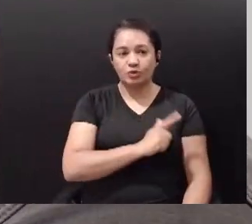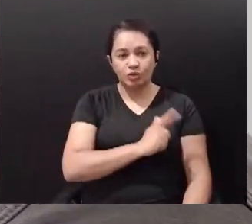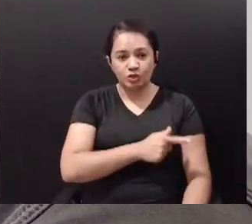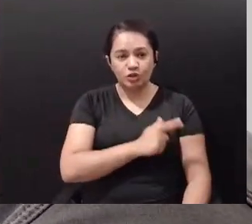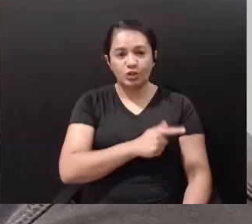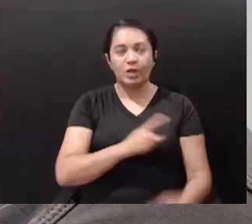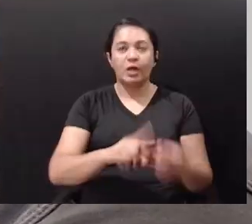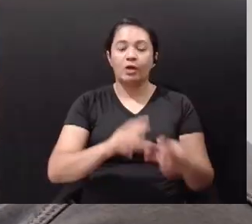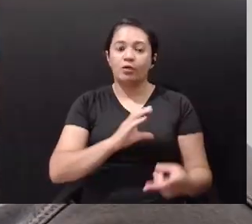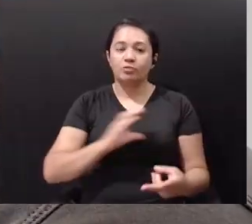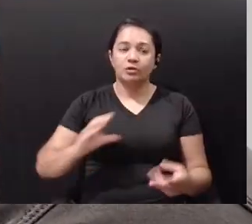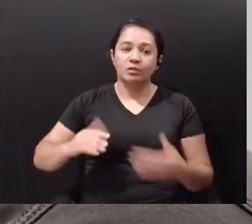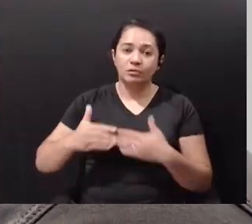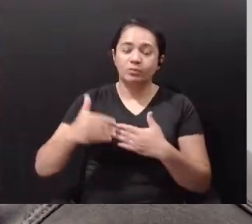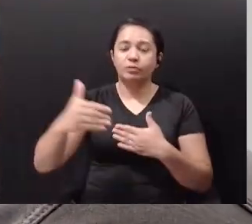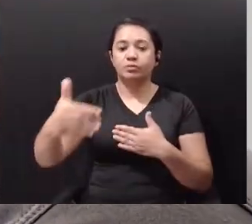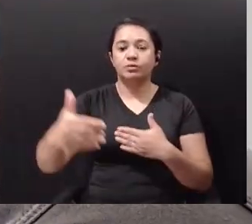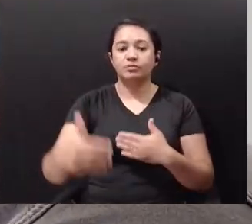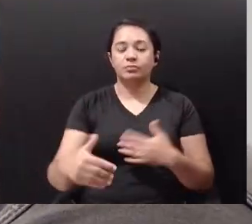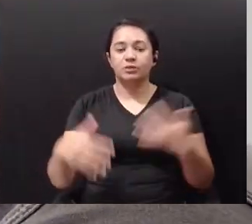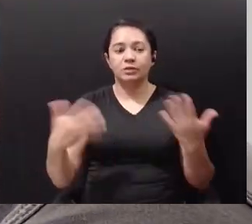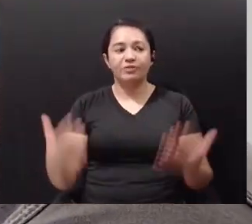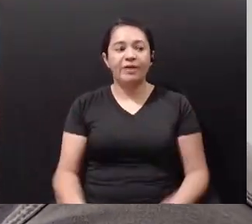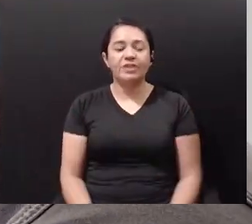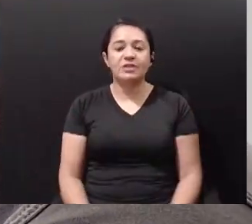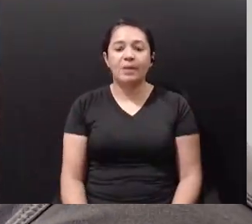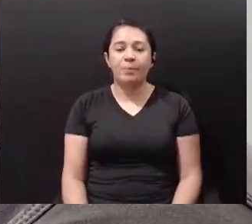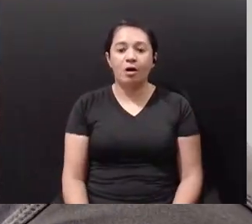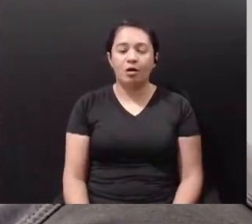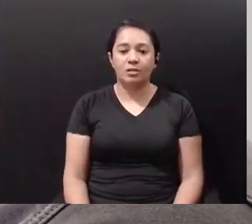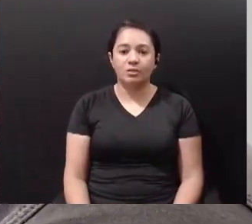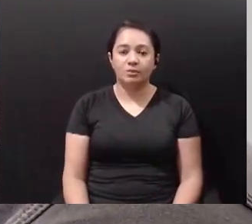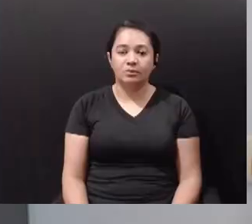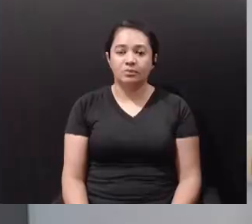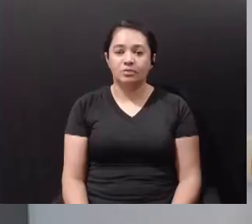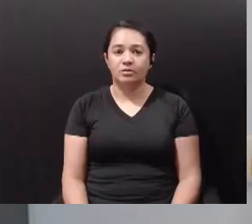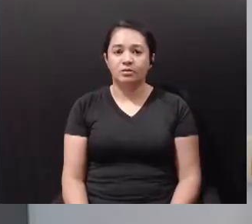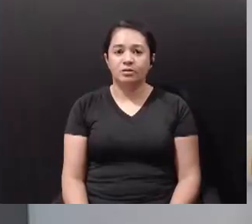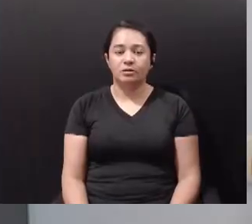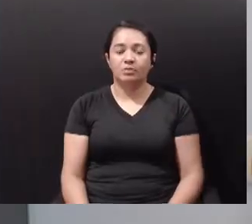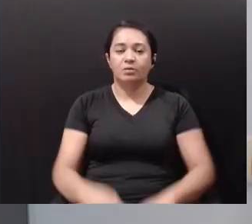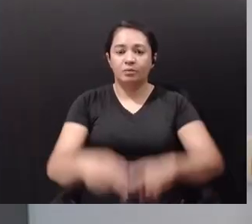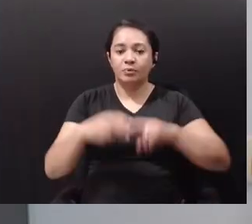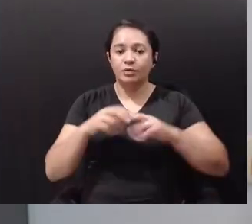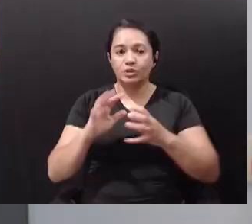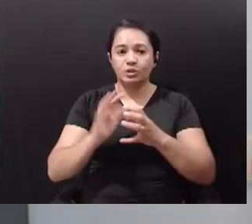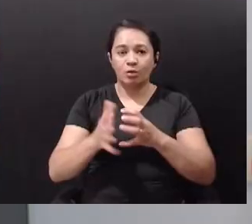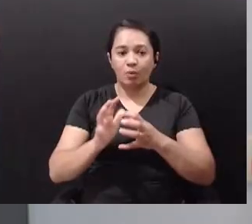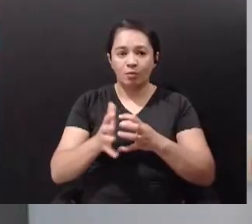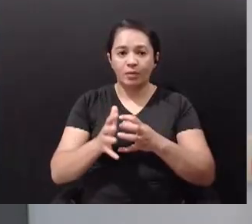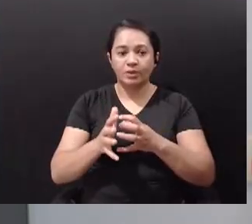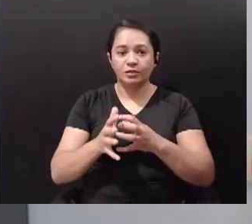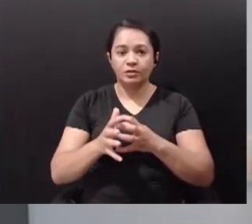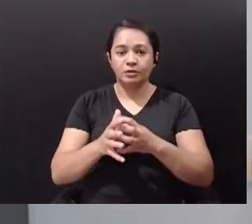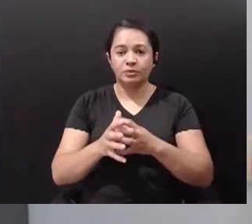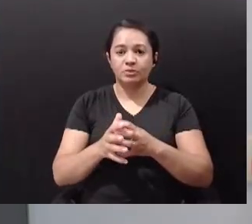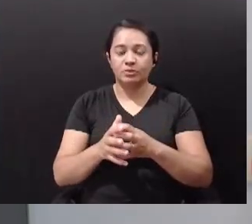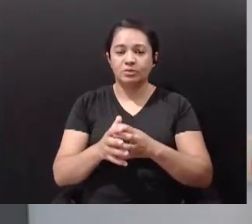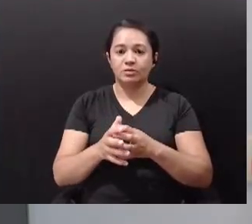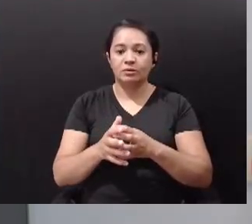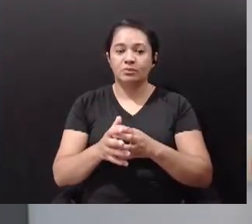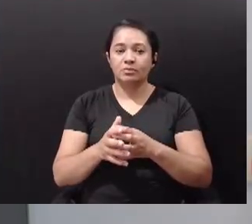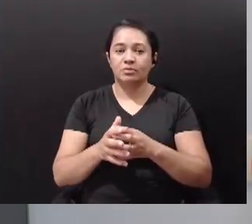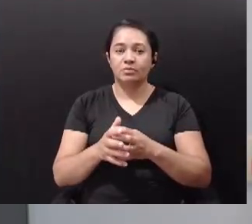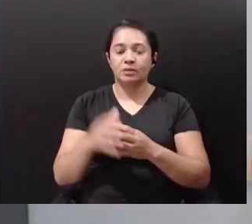diante, né? Então, essas relações de partido, elas na realidade eram suplantadas pelas